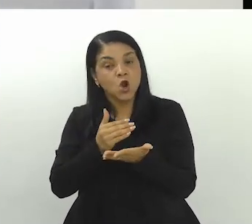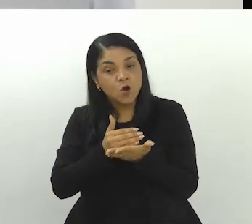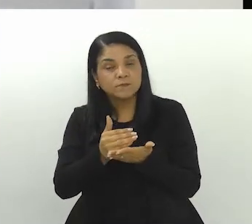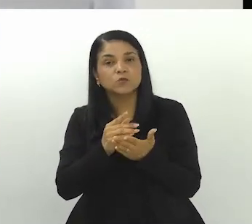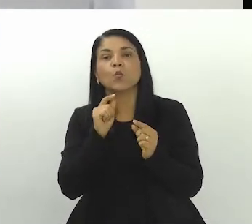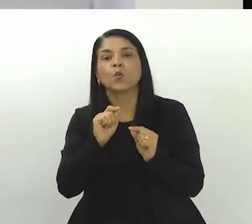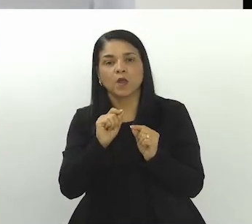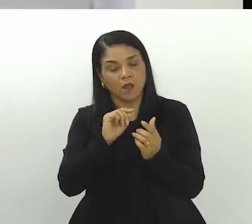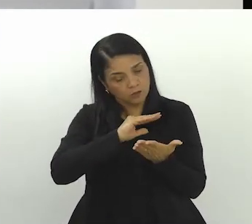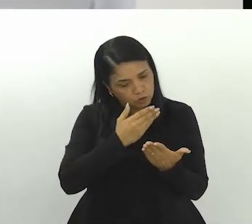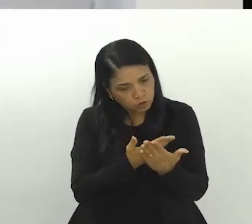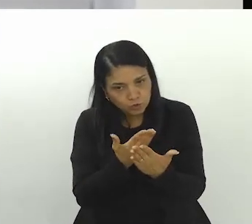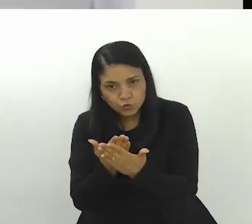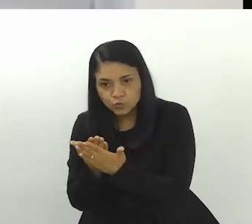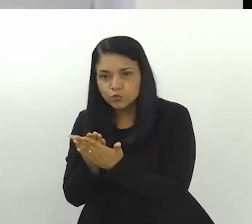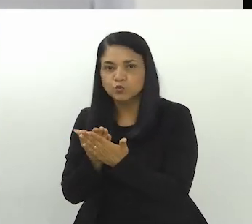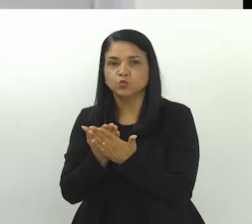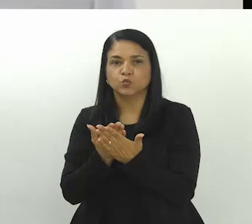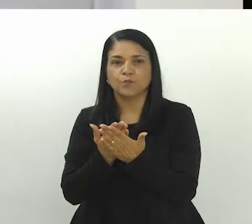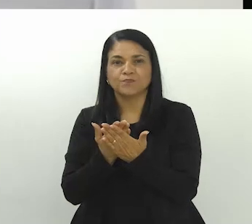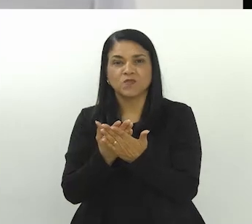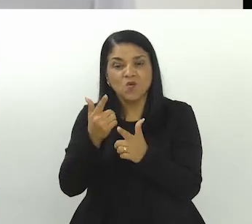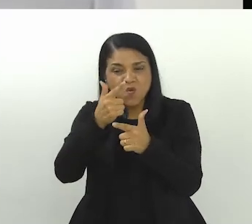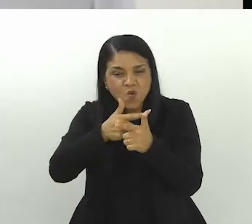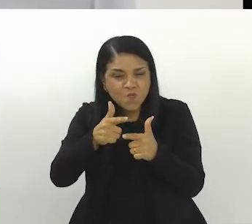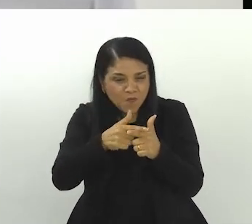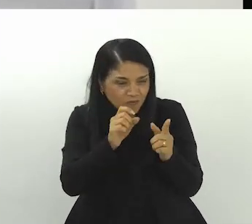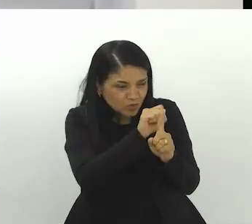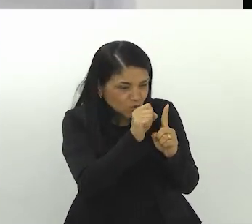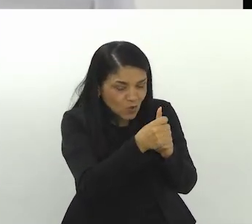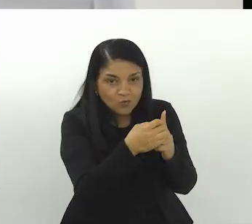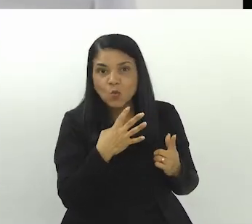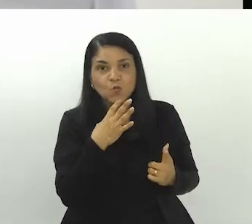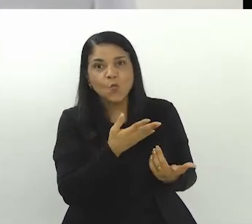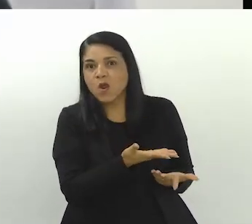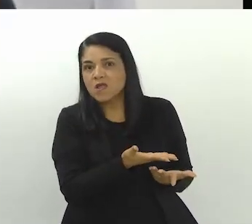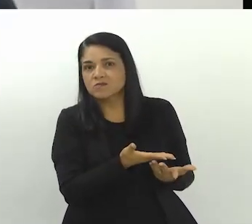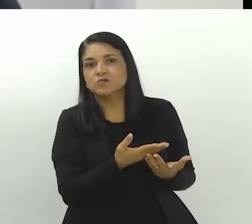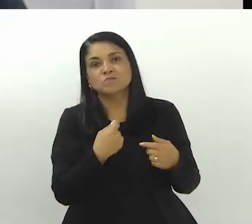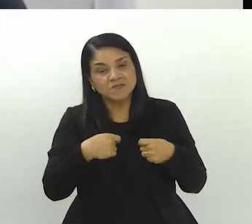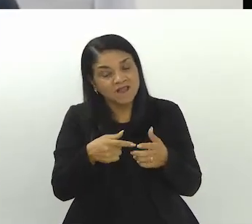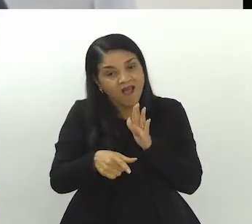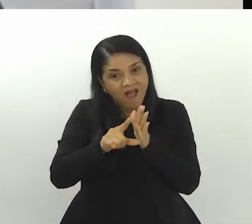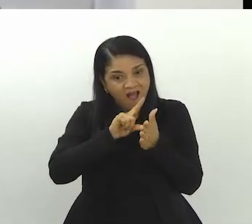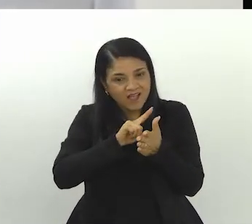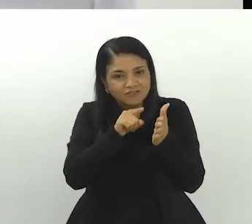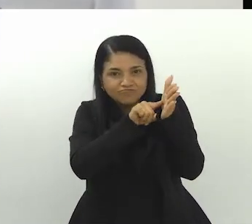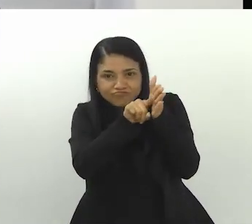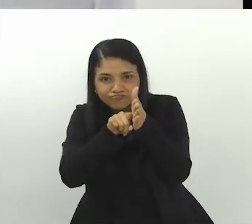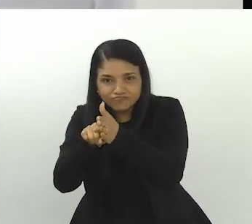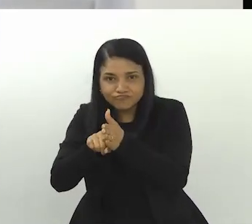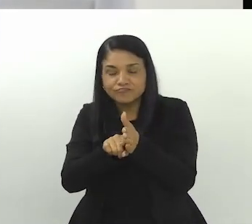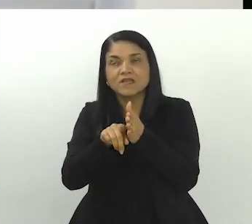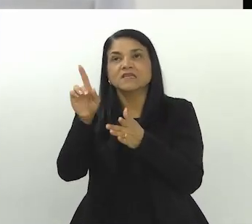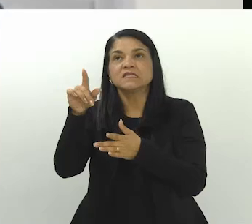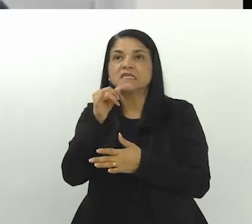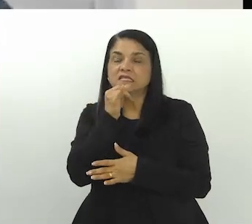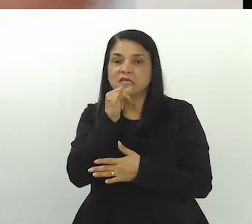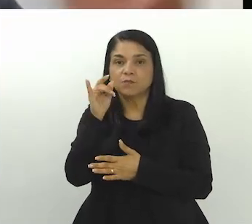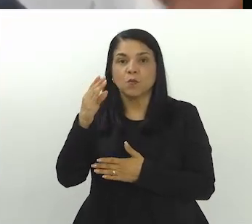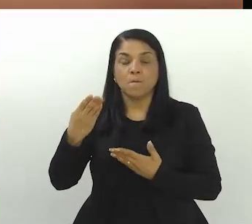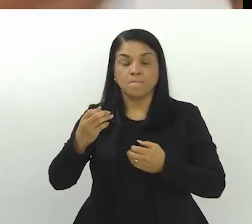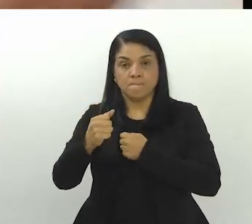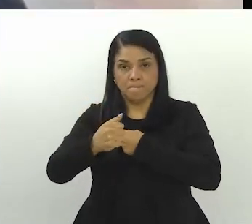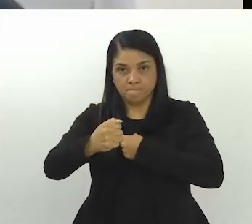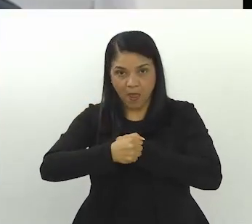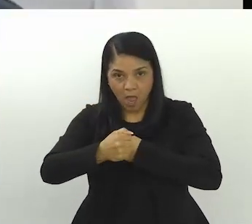a partir de estudos, porque não é possível você enfrentar um problema social sem conhecer esse problema social. Sim, com né? certeza. Isso aconteceu,